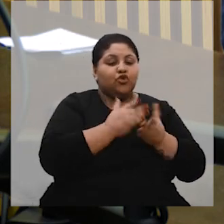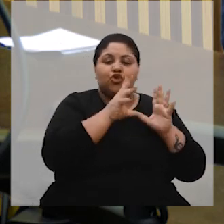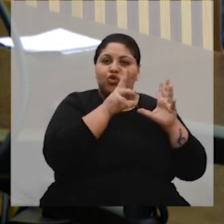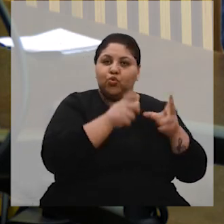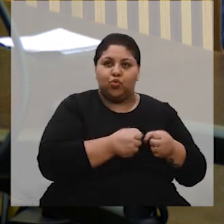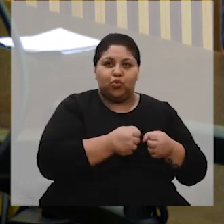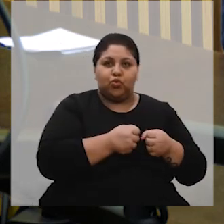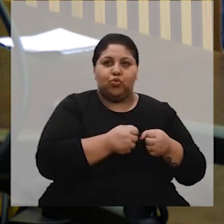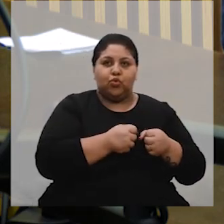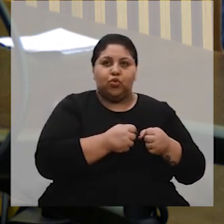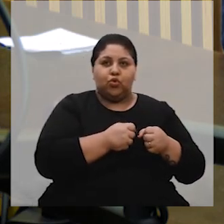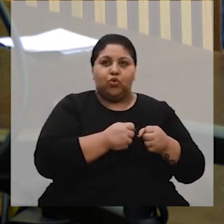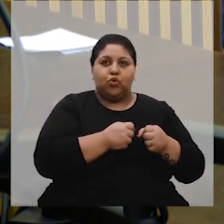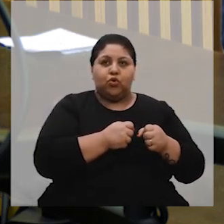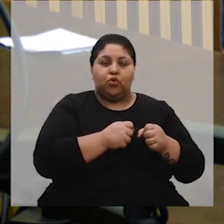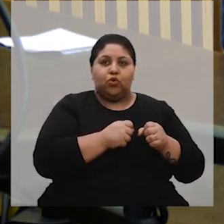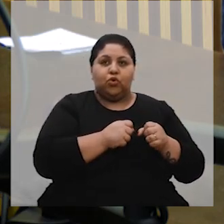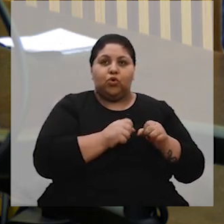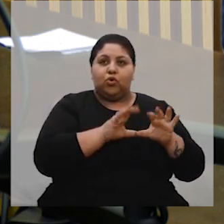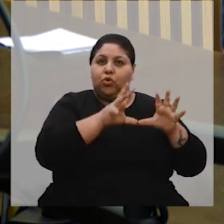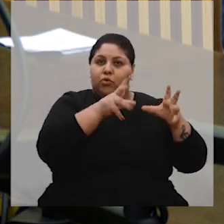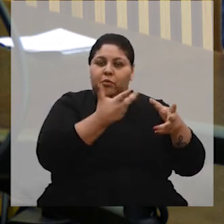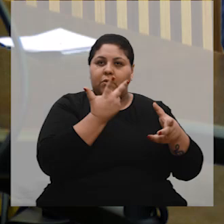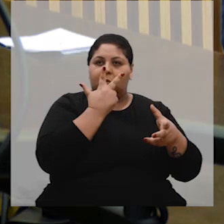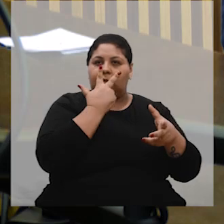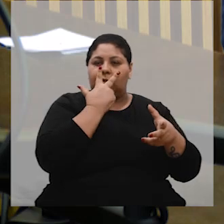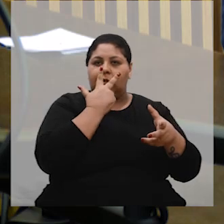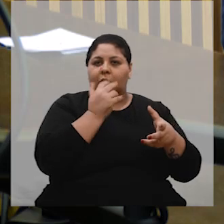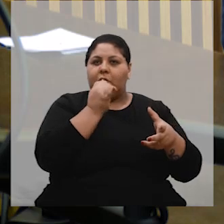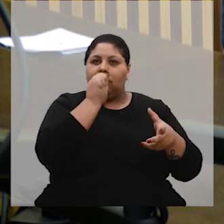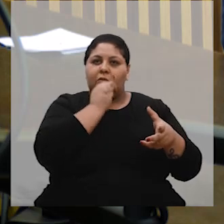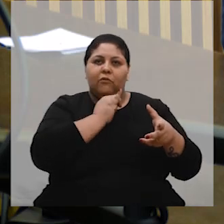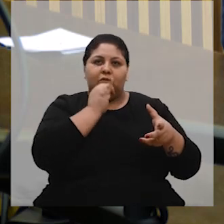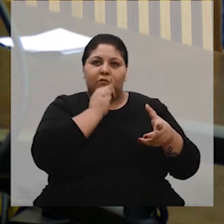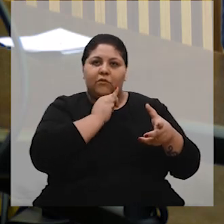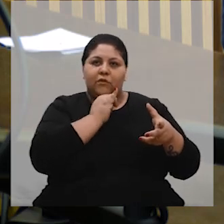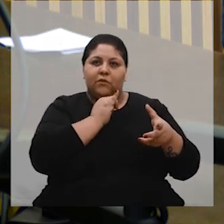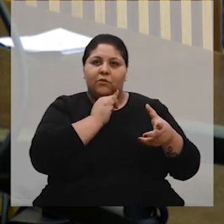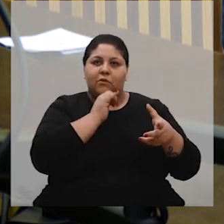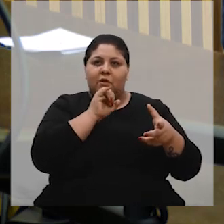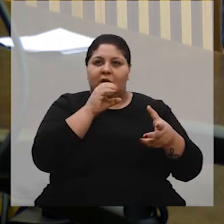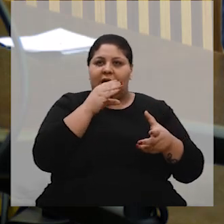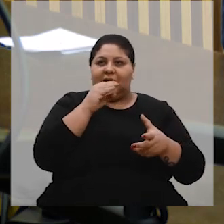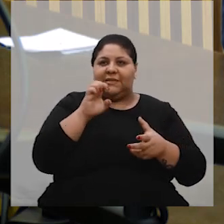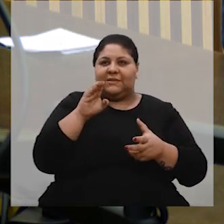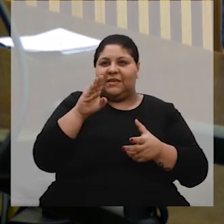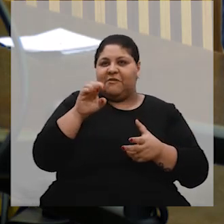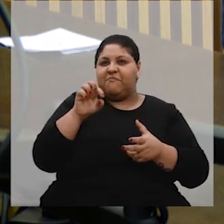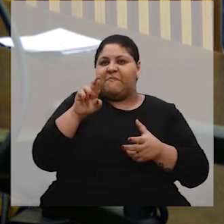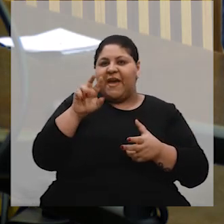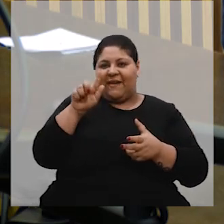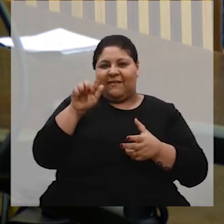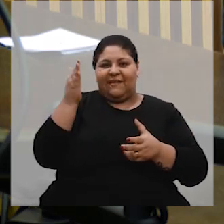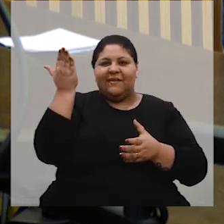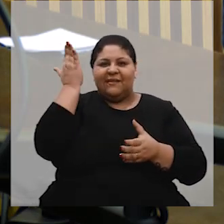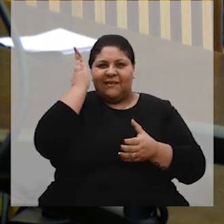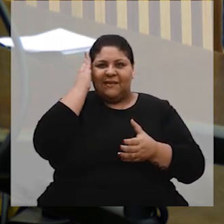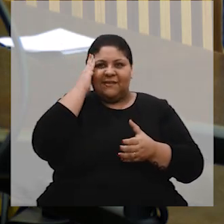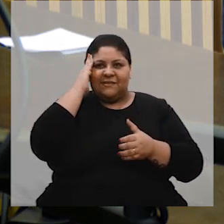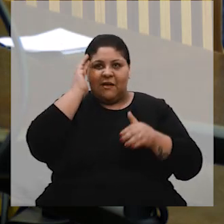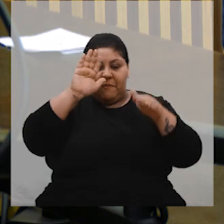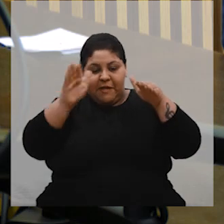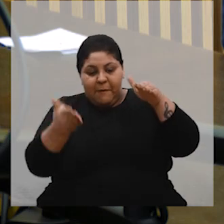iceberg. Tudo que está embaixo ali da água são o número de pacientes que nós não temos o diagnóstico e que é esse o objetivo que a Leonor